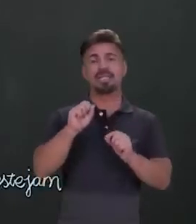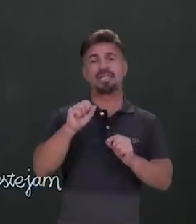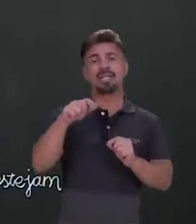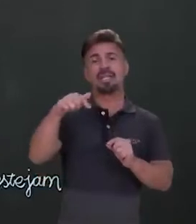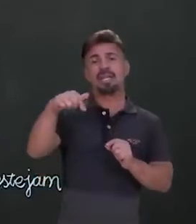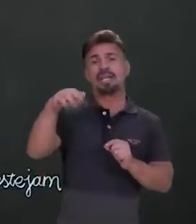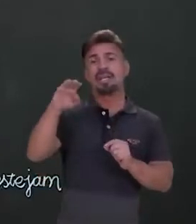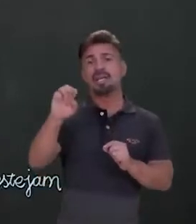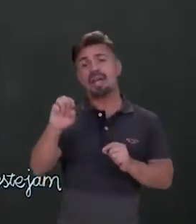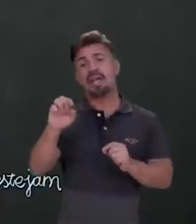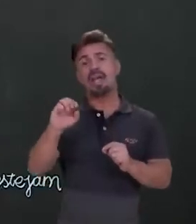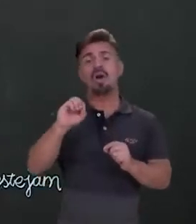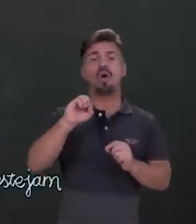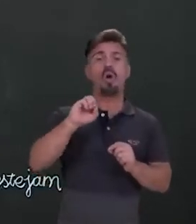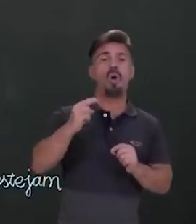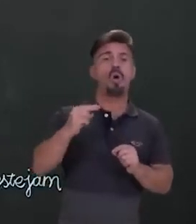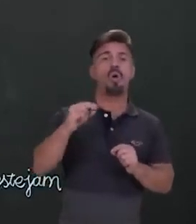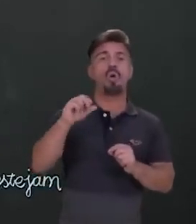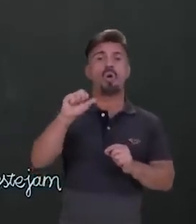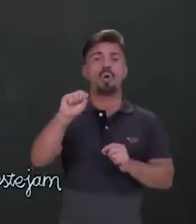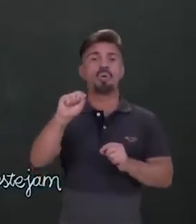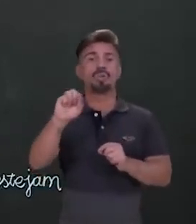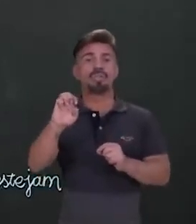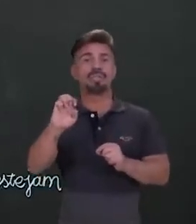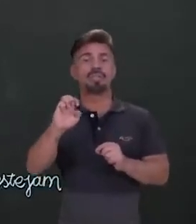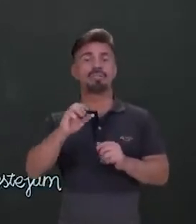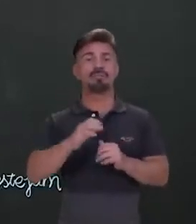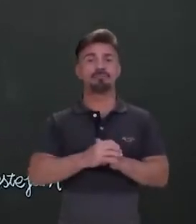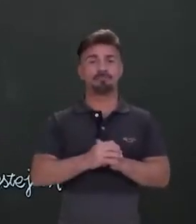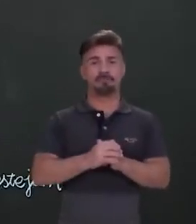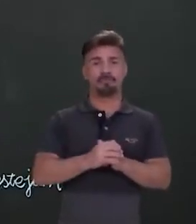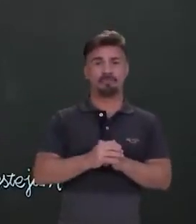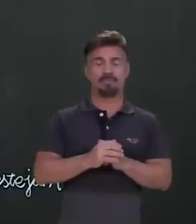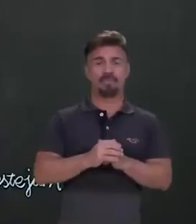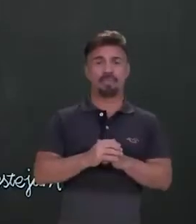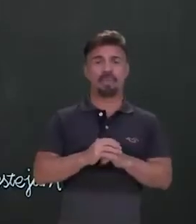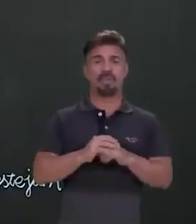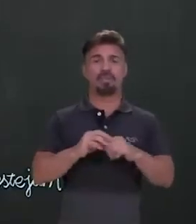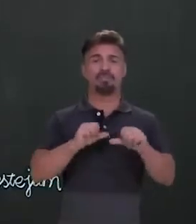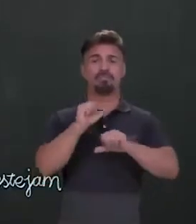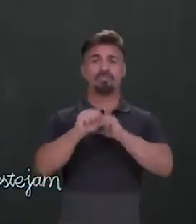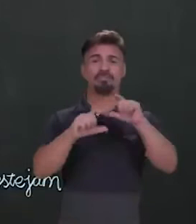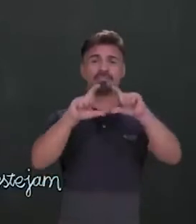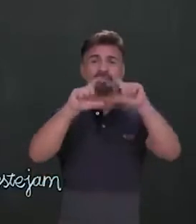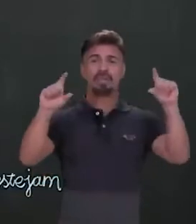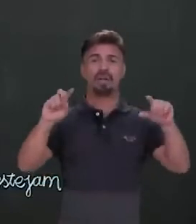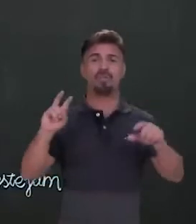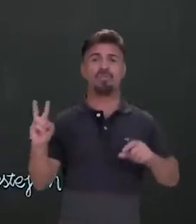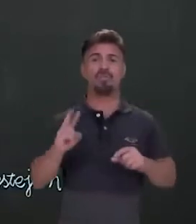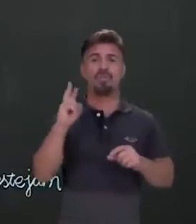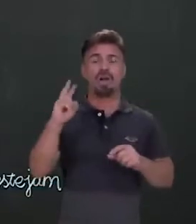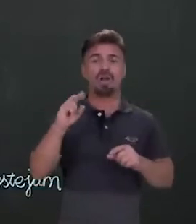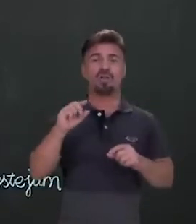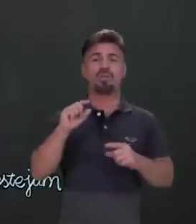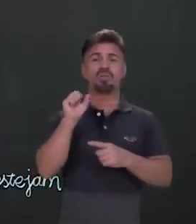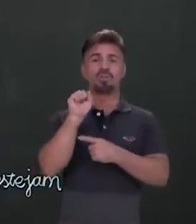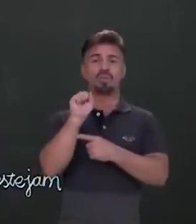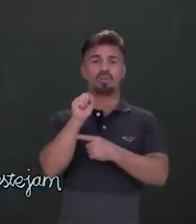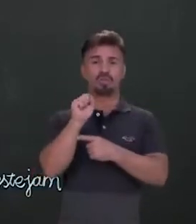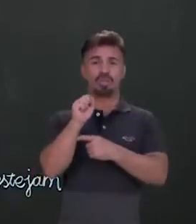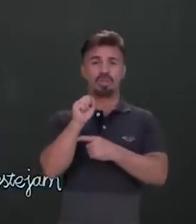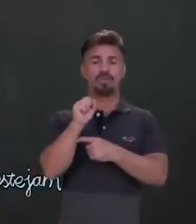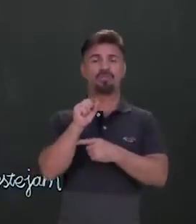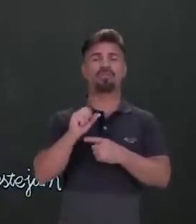se, transforma essa oração subordinada em uma oração de valor